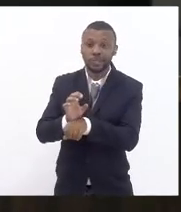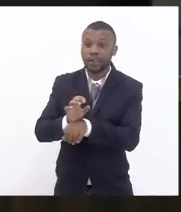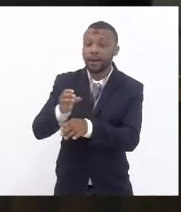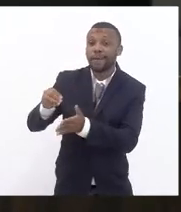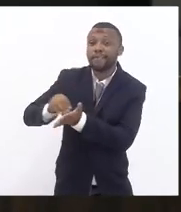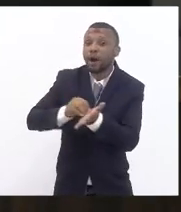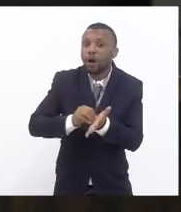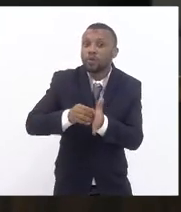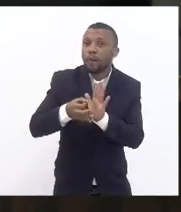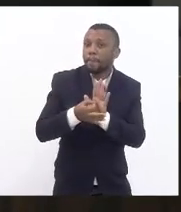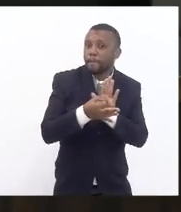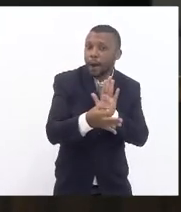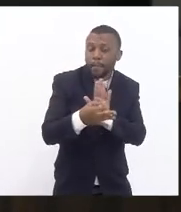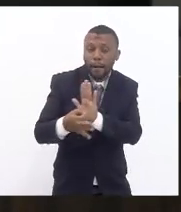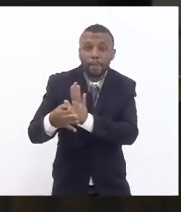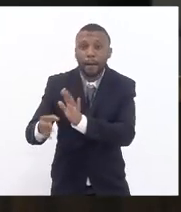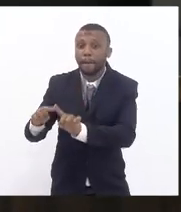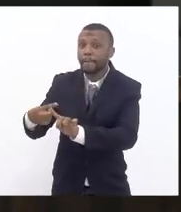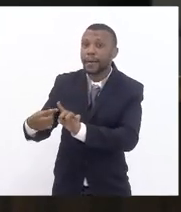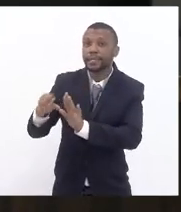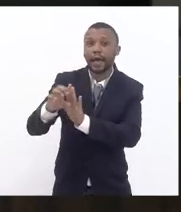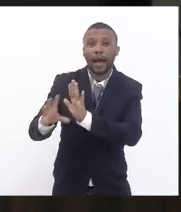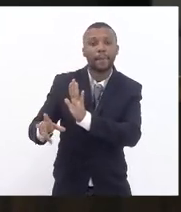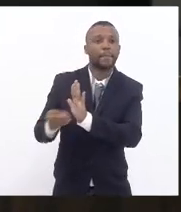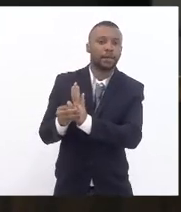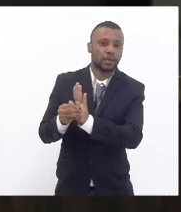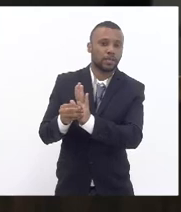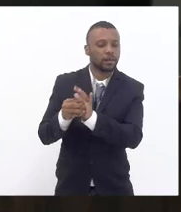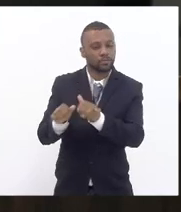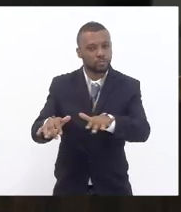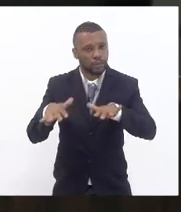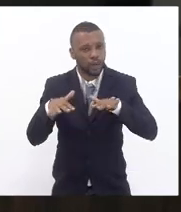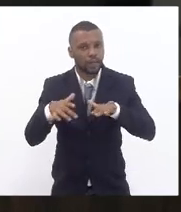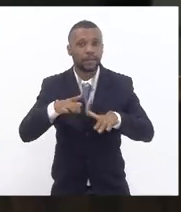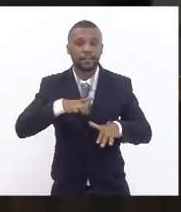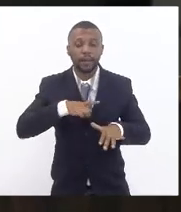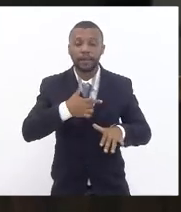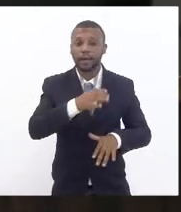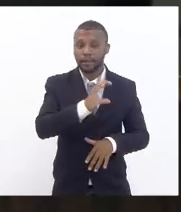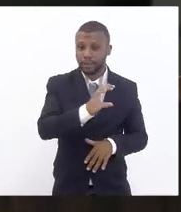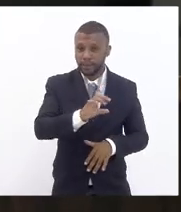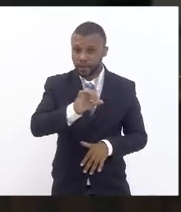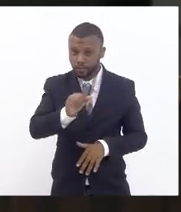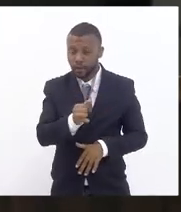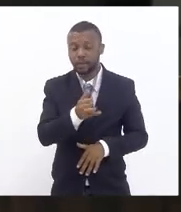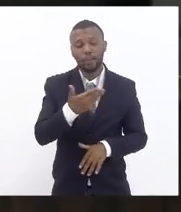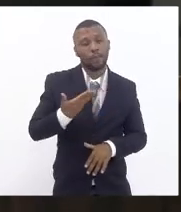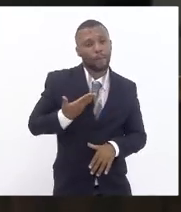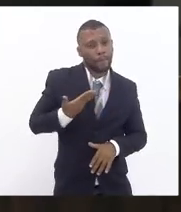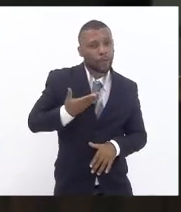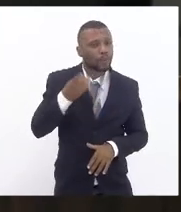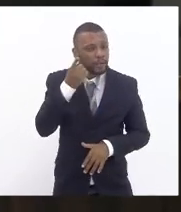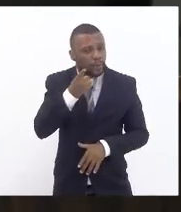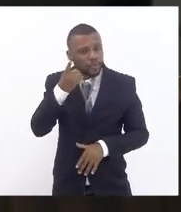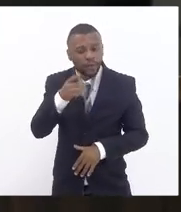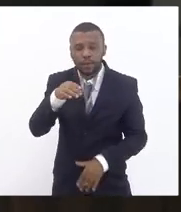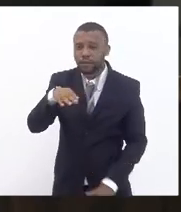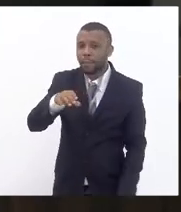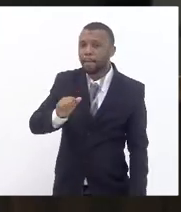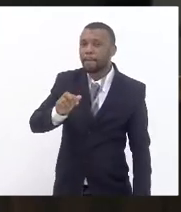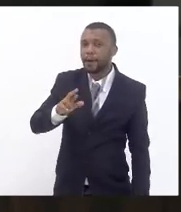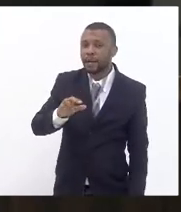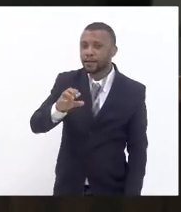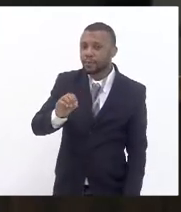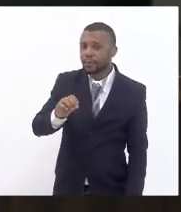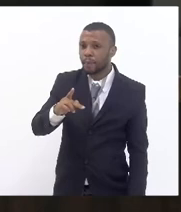às emendas de plenário. Para emitir parecer pela CCJ, meu amigo deputado Márcio Pacheco.